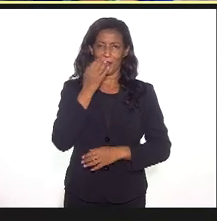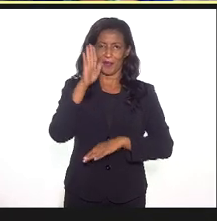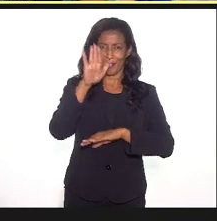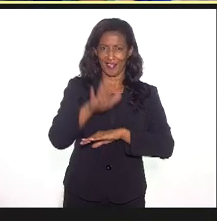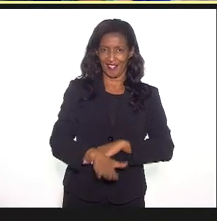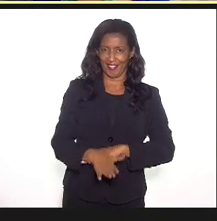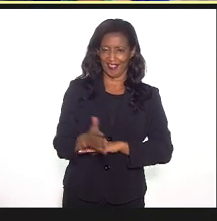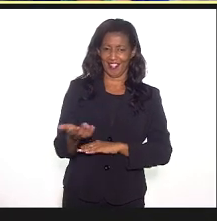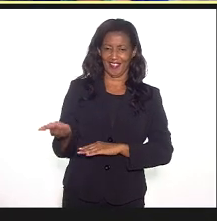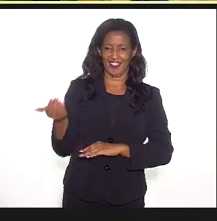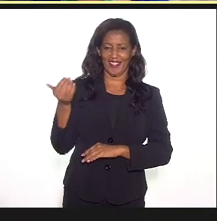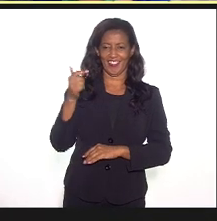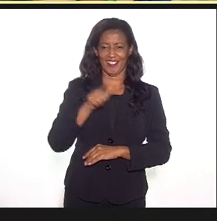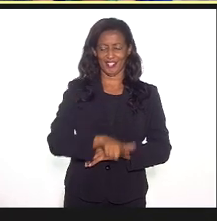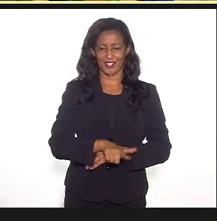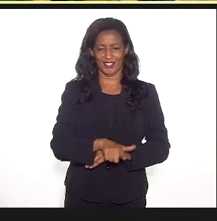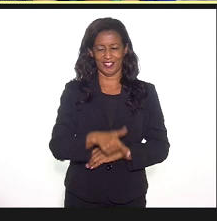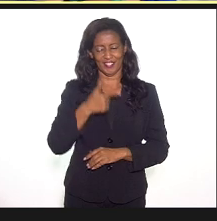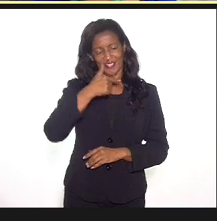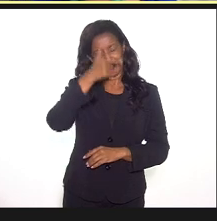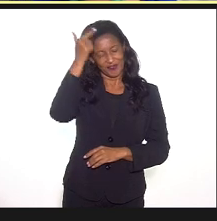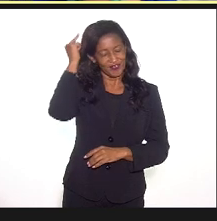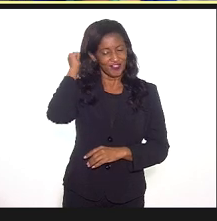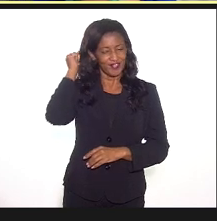vez, deputado Luiz Paulo.